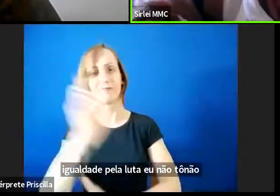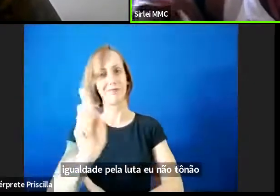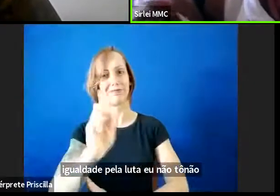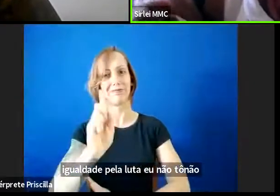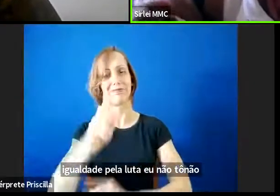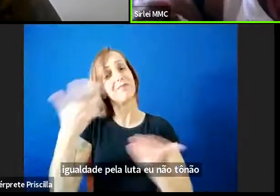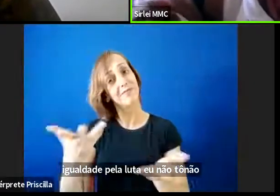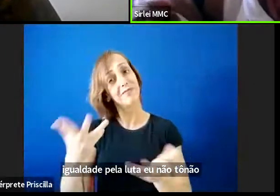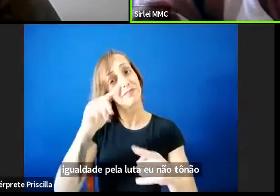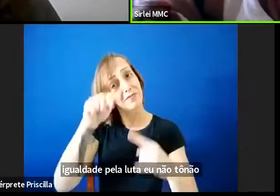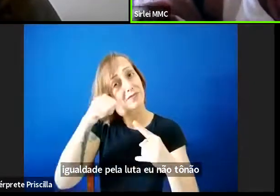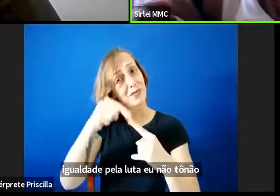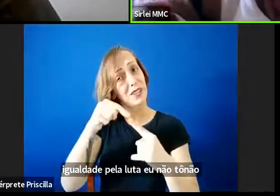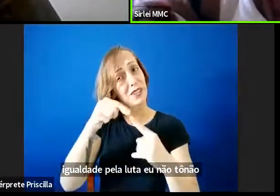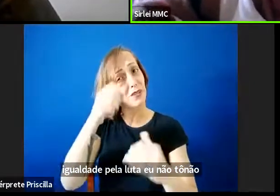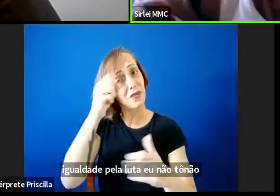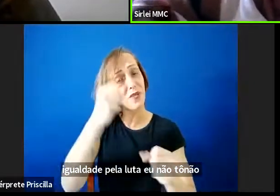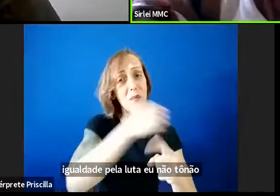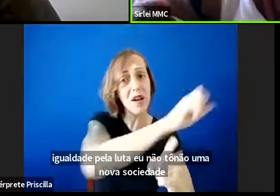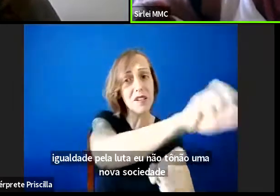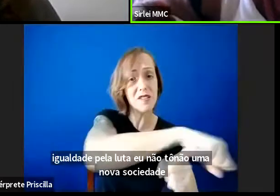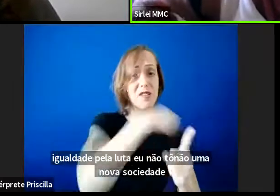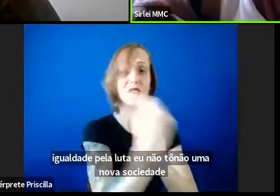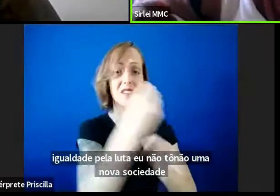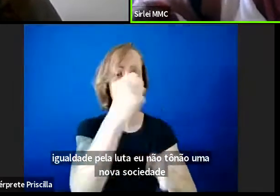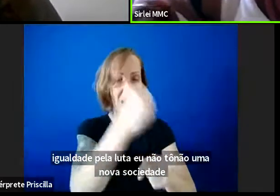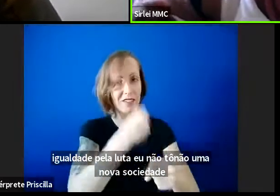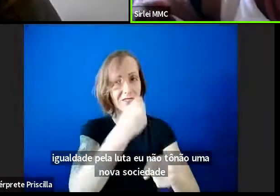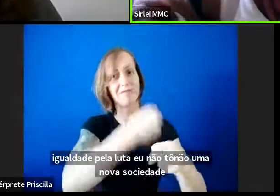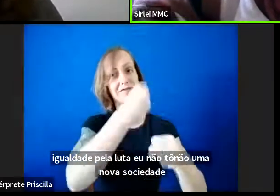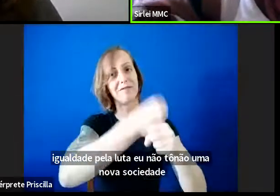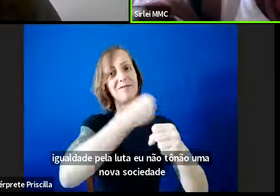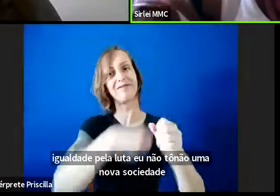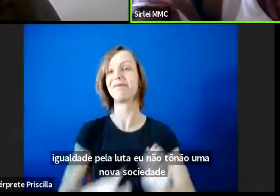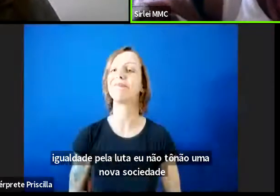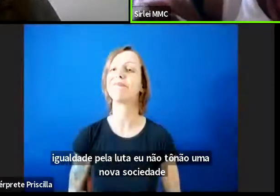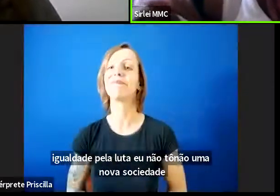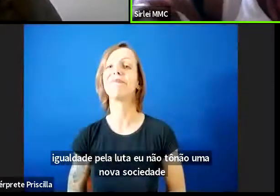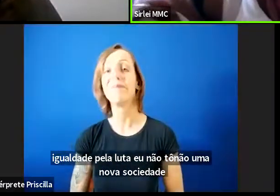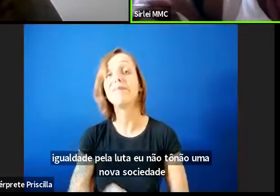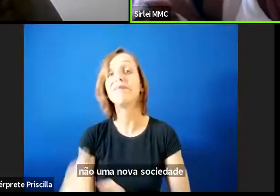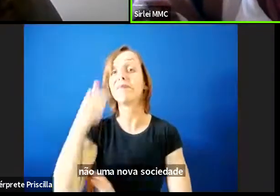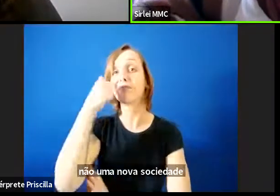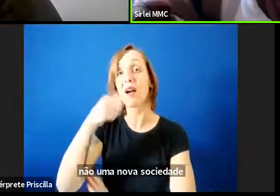nova sociedade. A mulher explorada da cidade e da